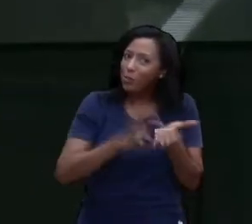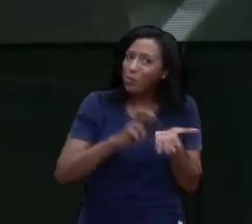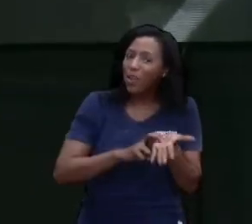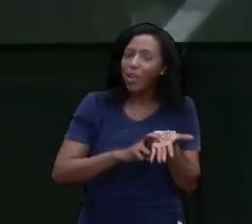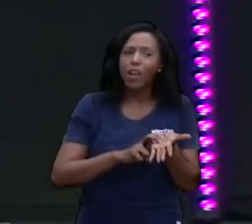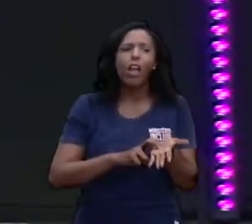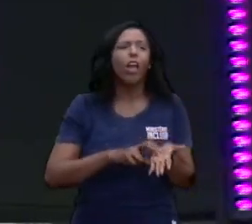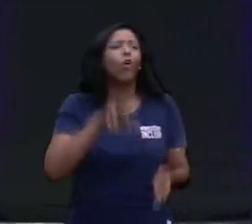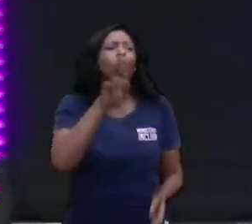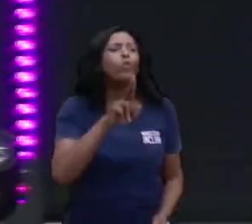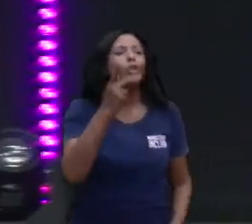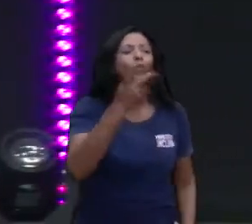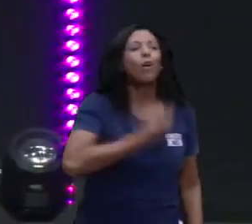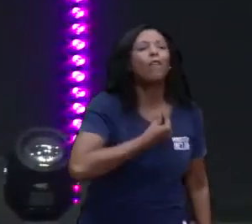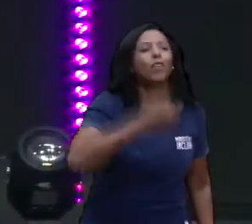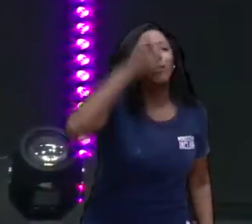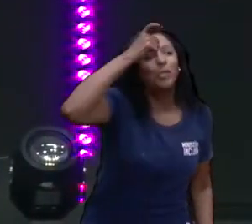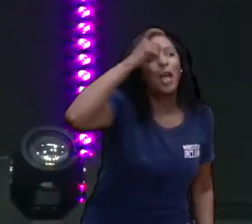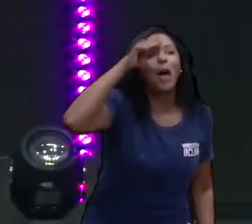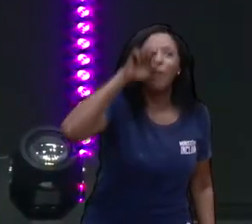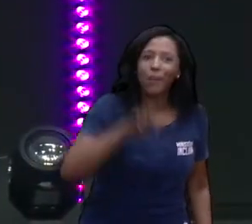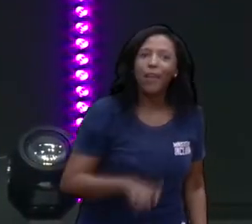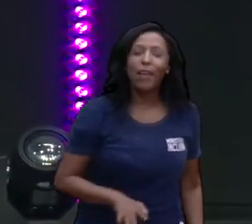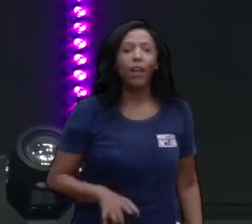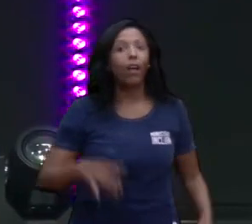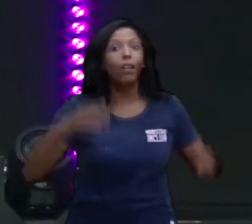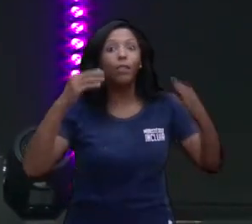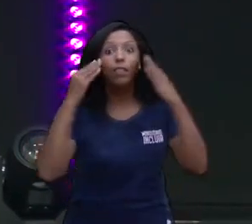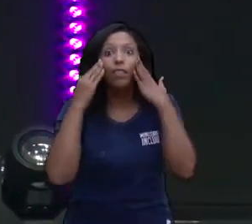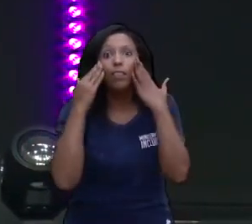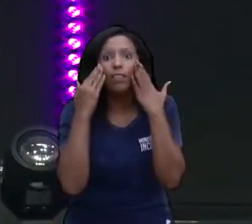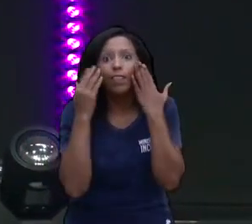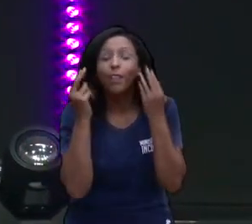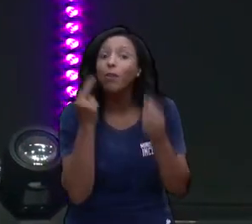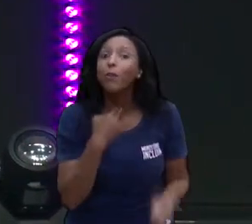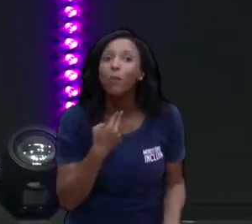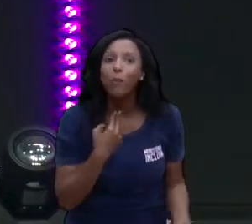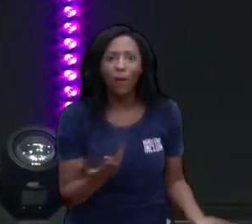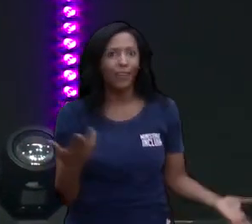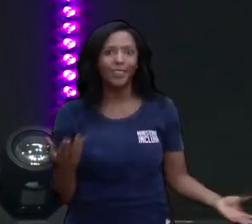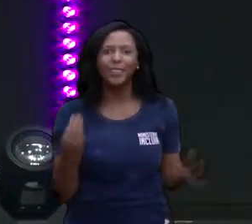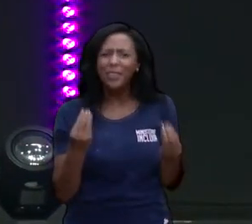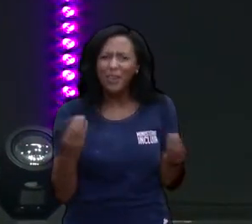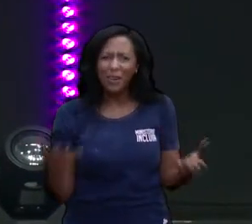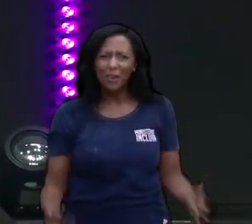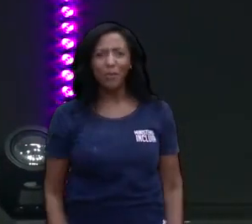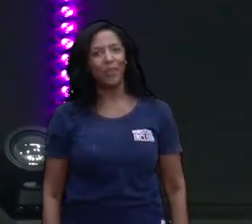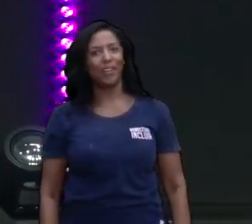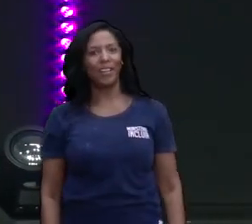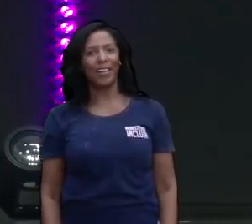fazer assim se não estou com uma raiva ainda o diabo não gosta eu vi pela cara